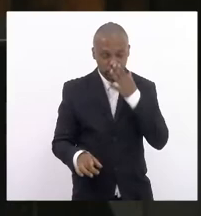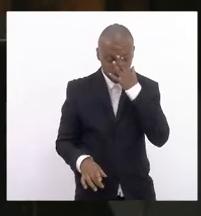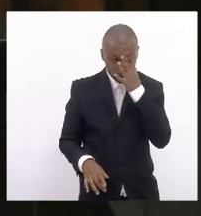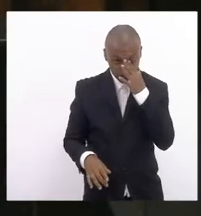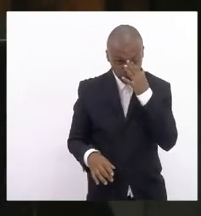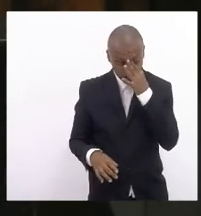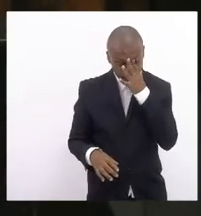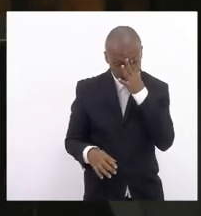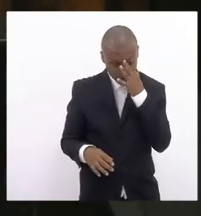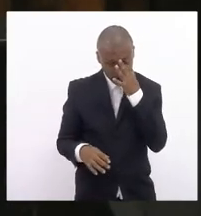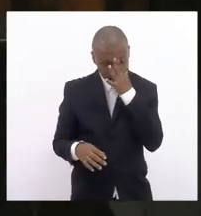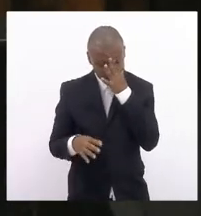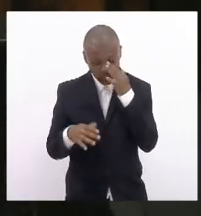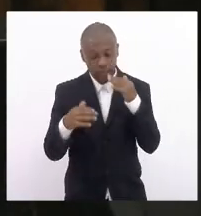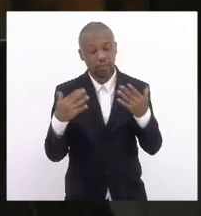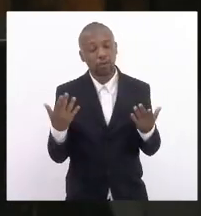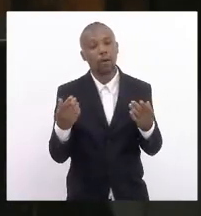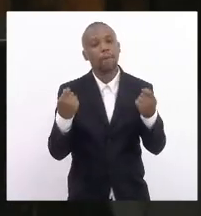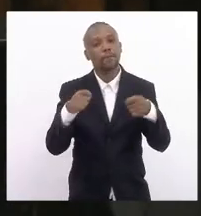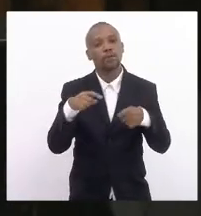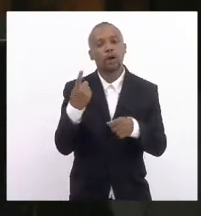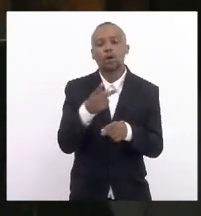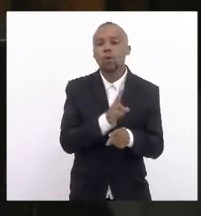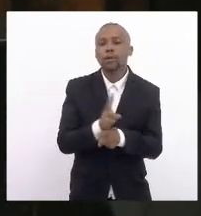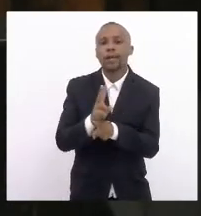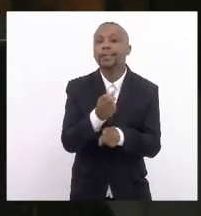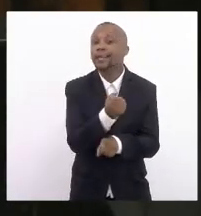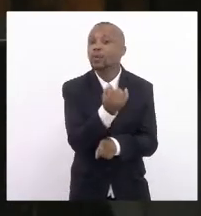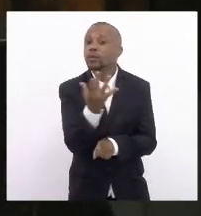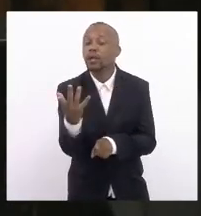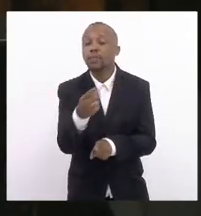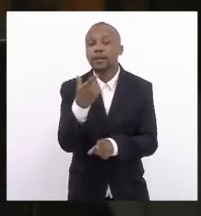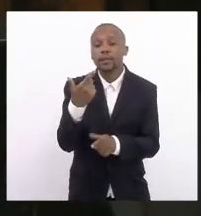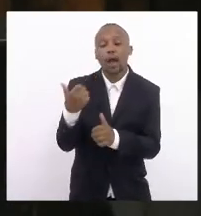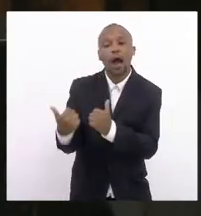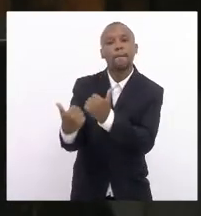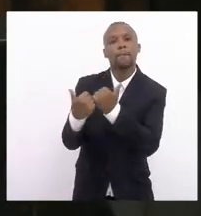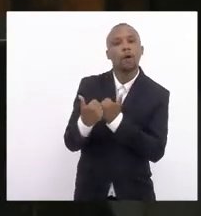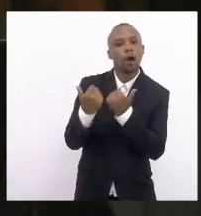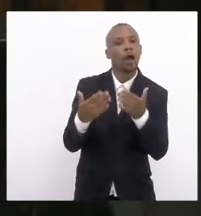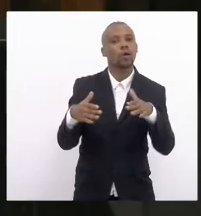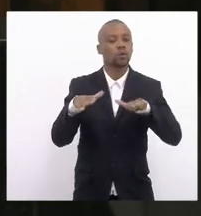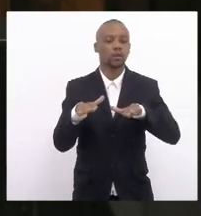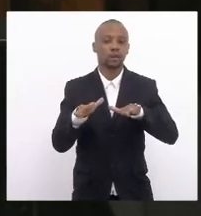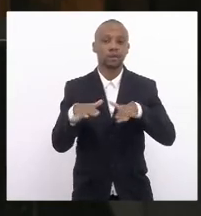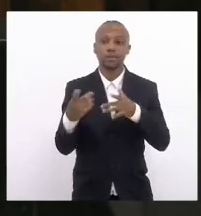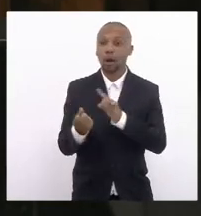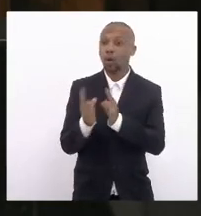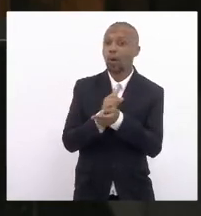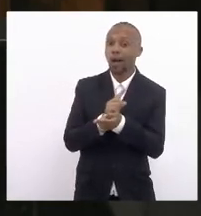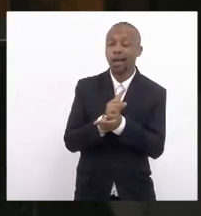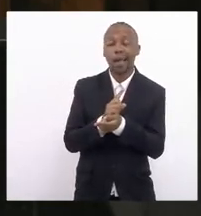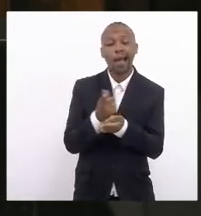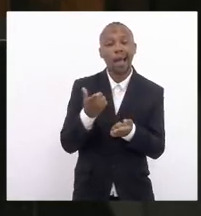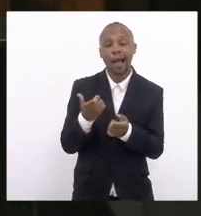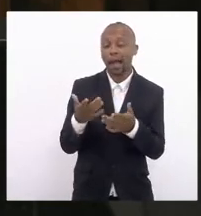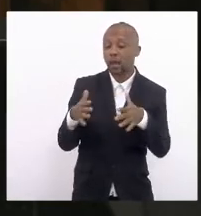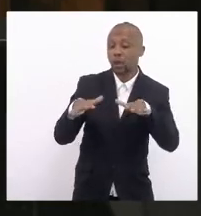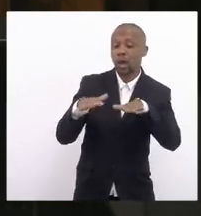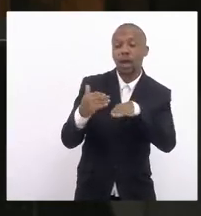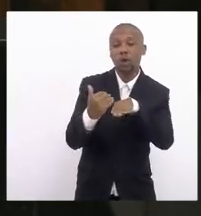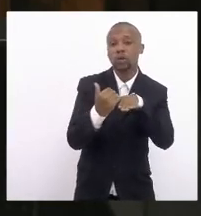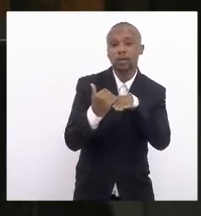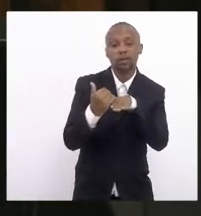preciso cuidar dessa modulação para que ela seja favorável à inclusão. Senão, deputada Tia Ju, a inclusão vira um discurso. Se